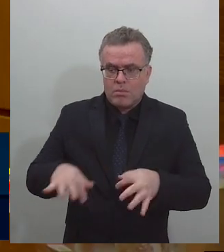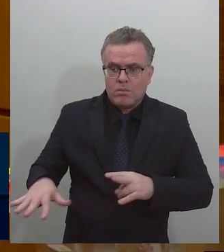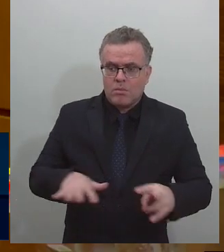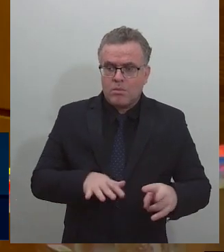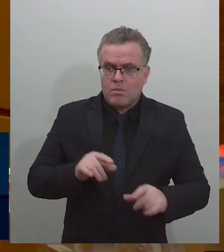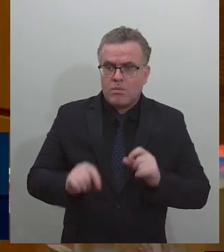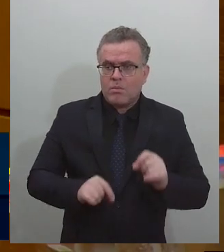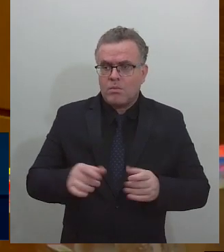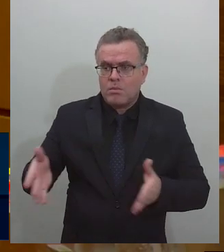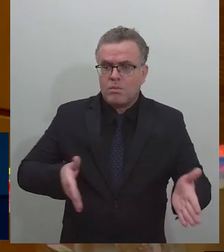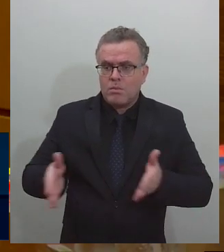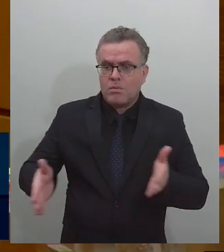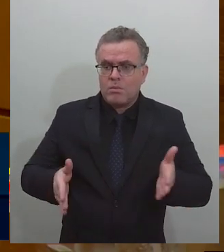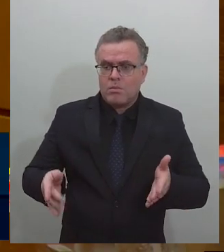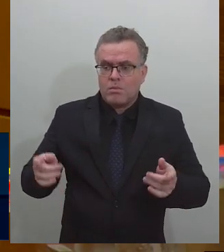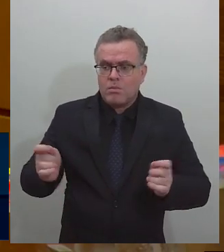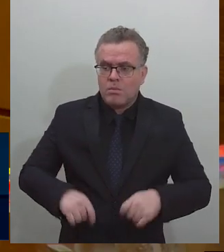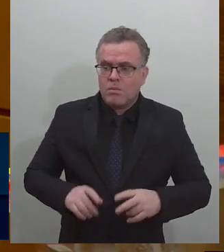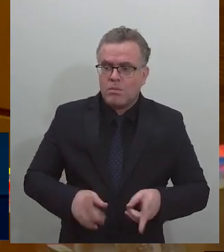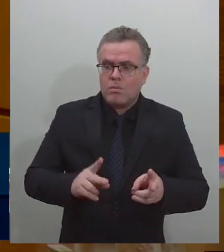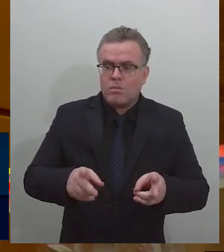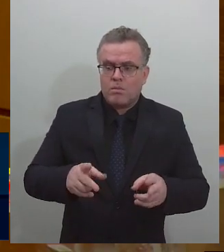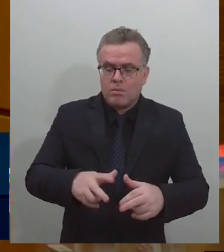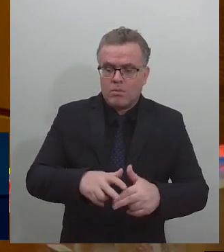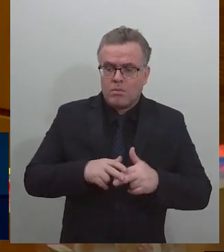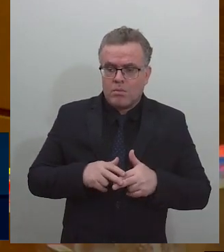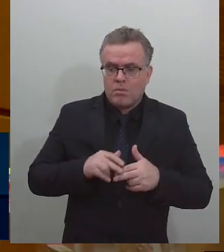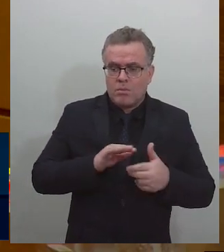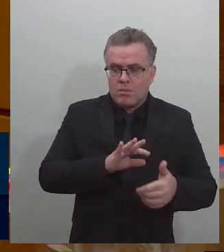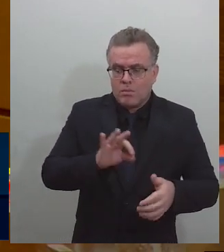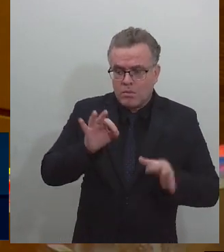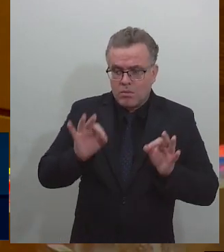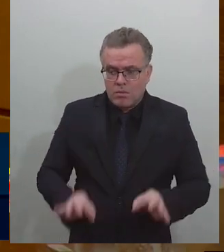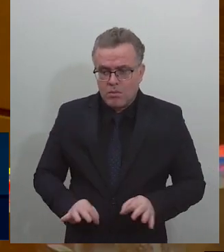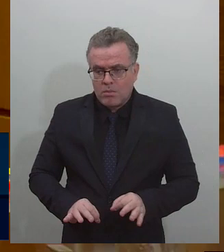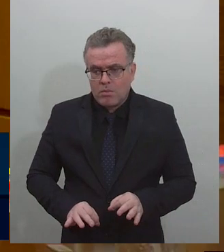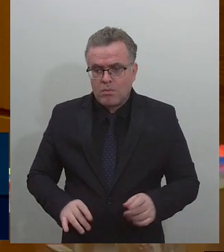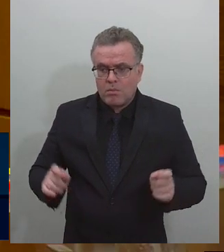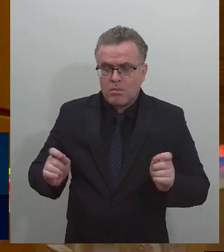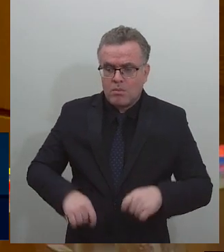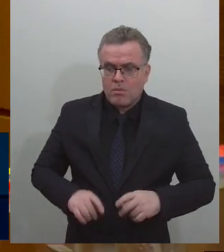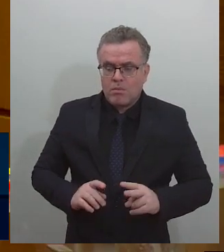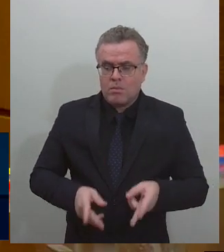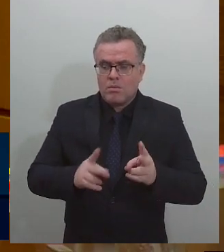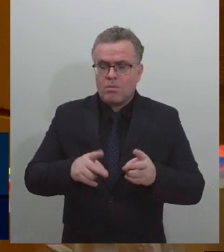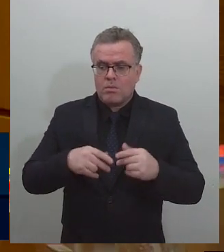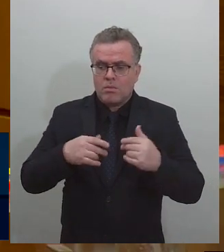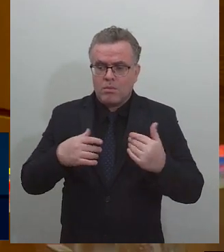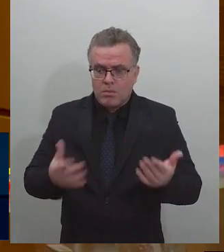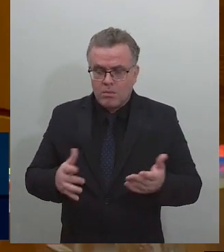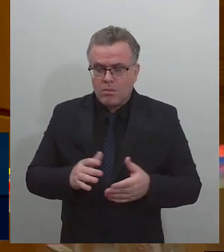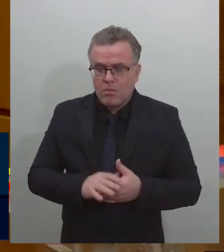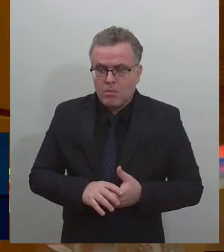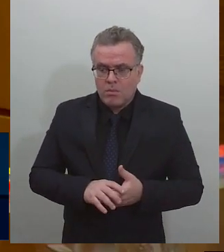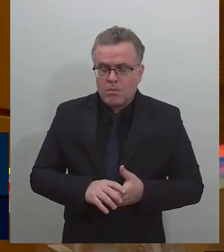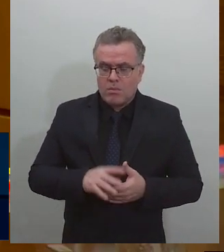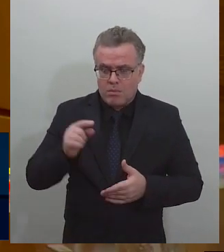Então, tenho certeza, se tivéssemos aqui, né, a realização